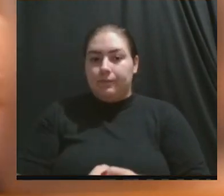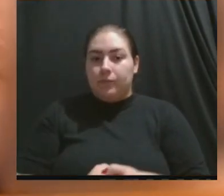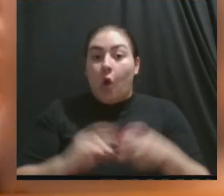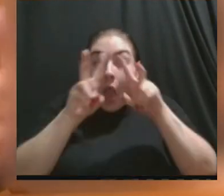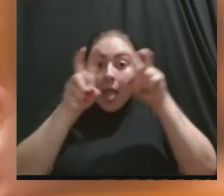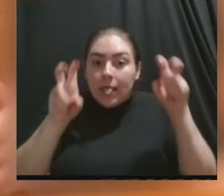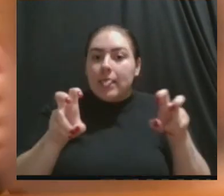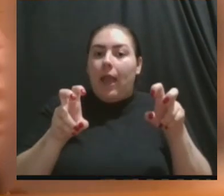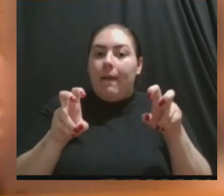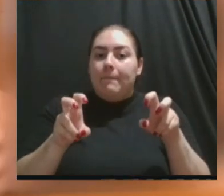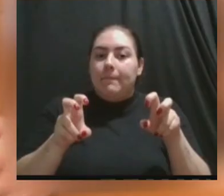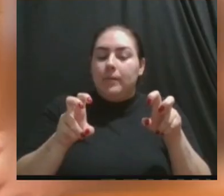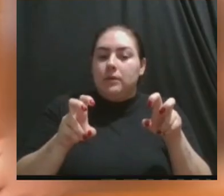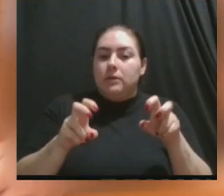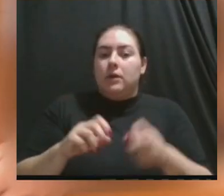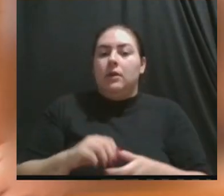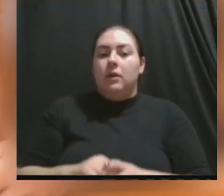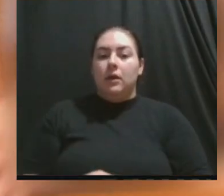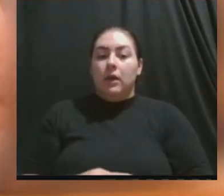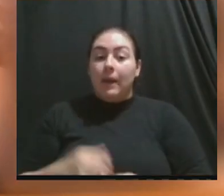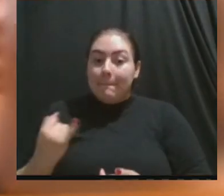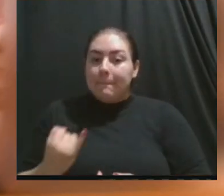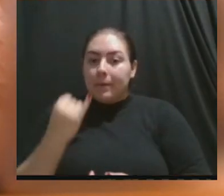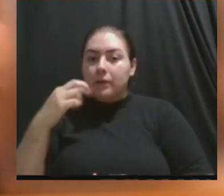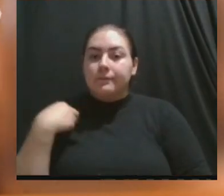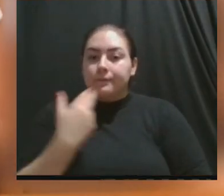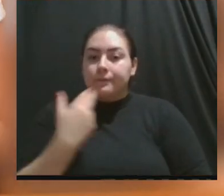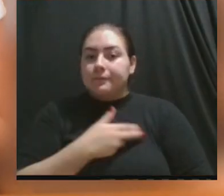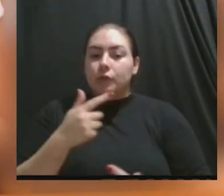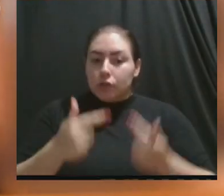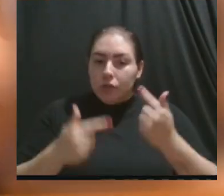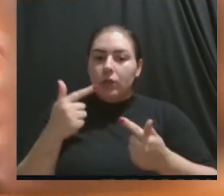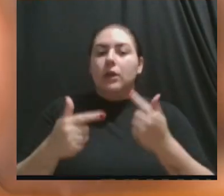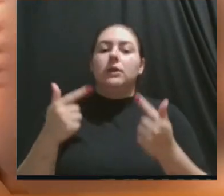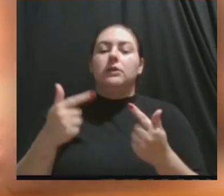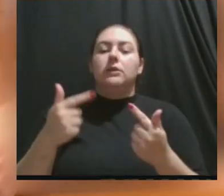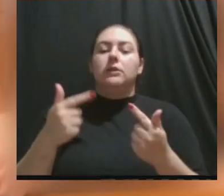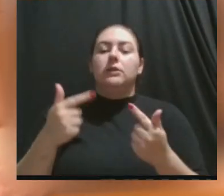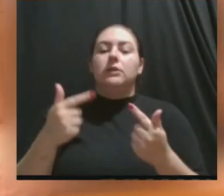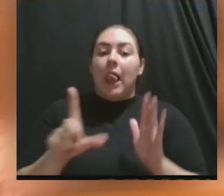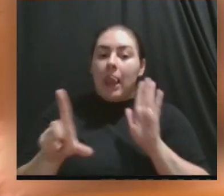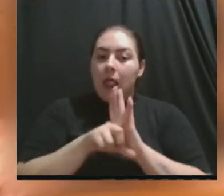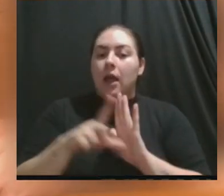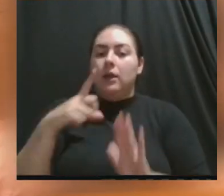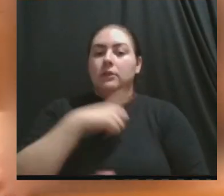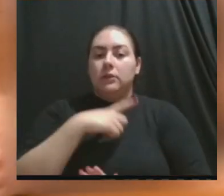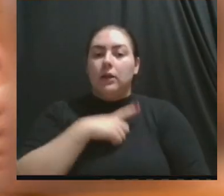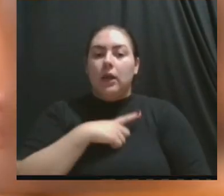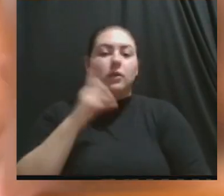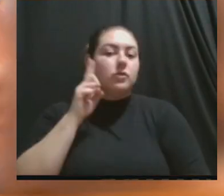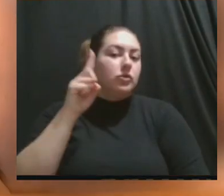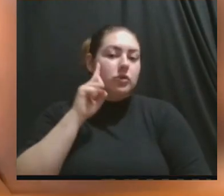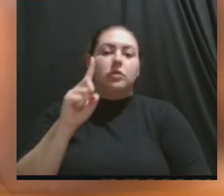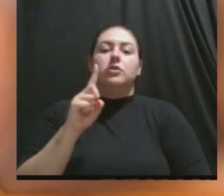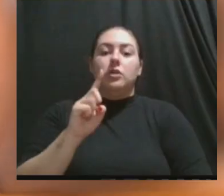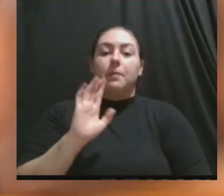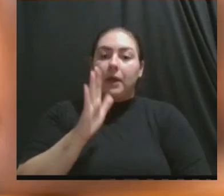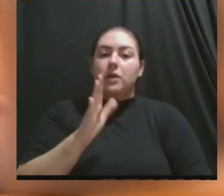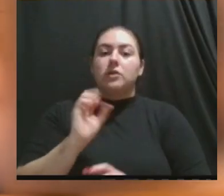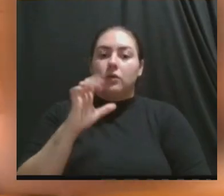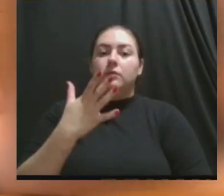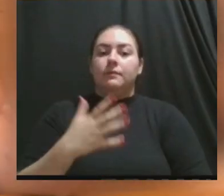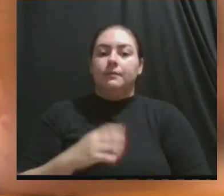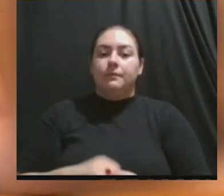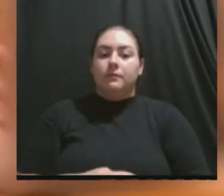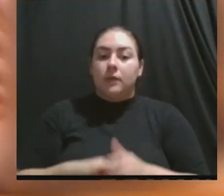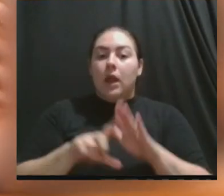públicas, que já existem leis, né, no cotidiano escolar para serem aplicadas, porque leis existem,